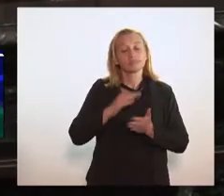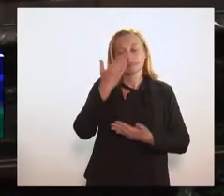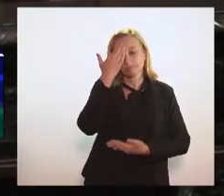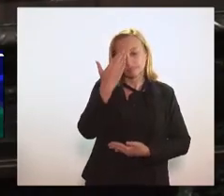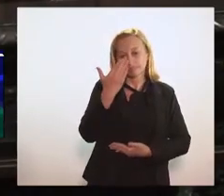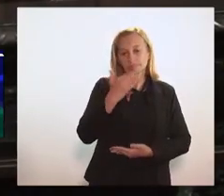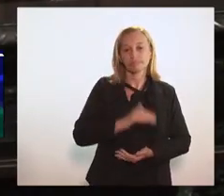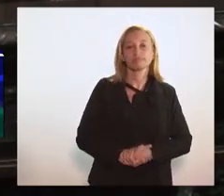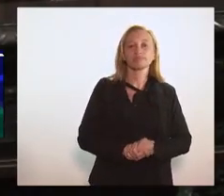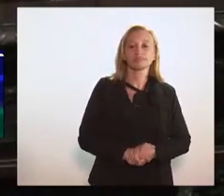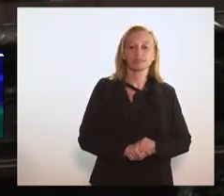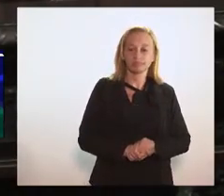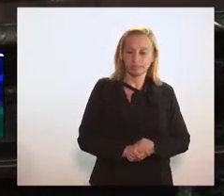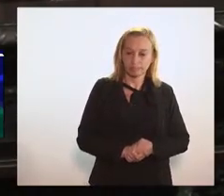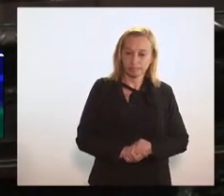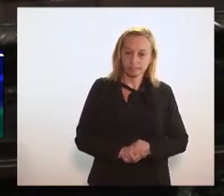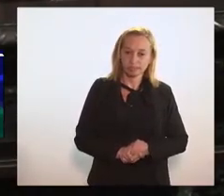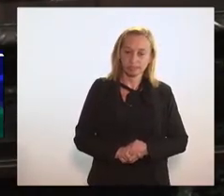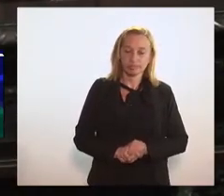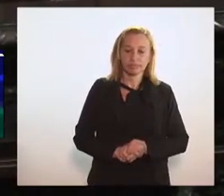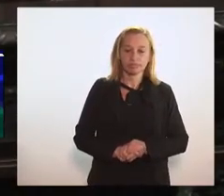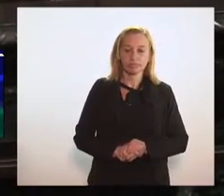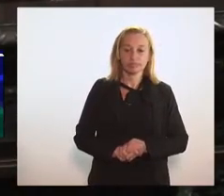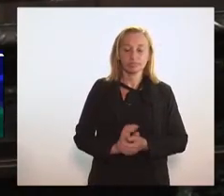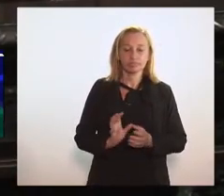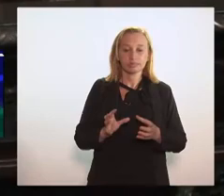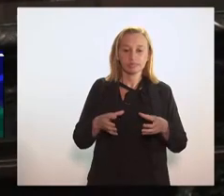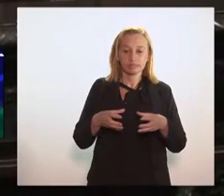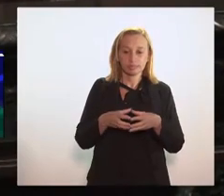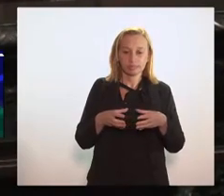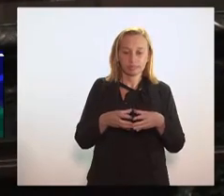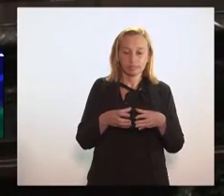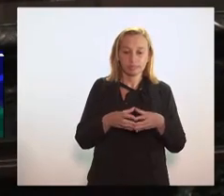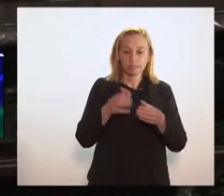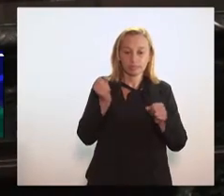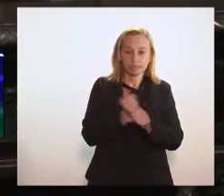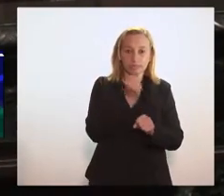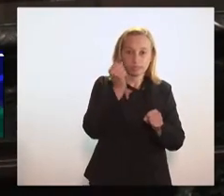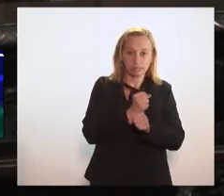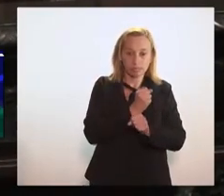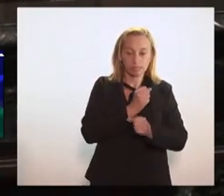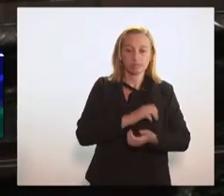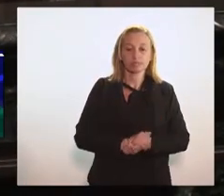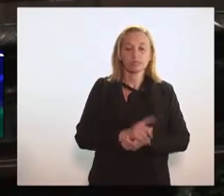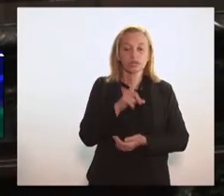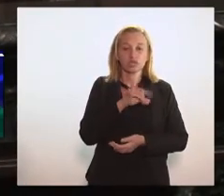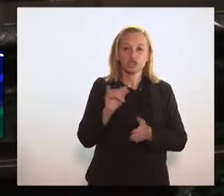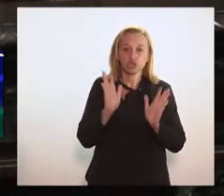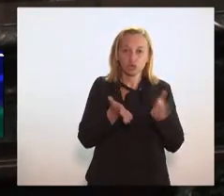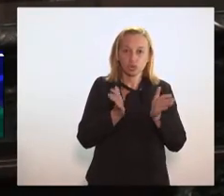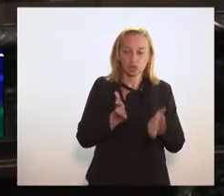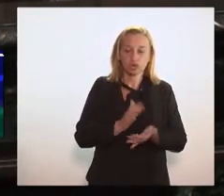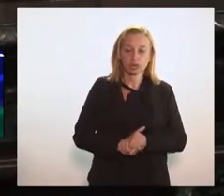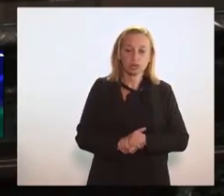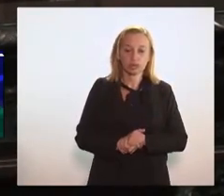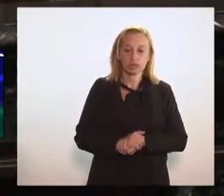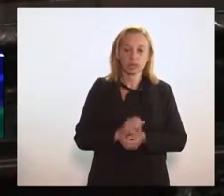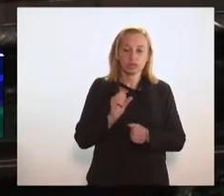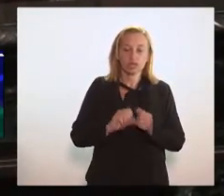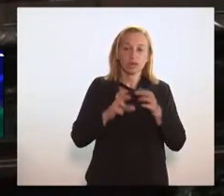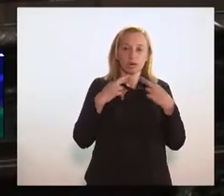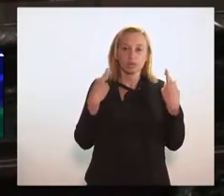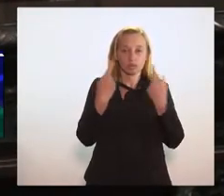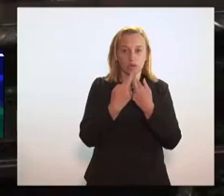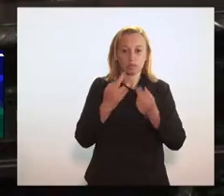agradecimento aos membros da Comissão de Obras que no dia de hoje realizaram uma